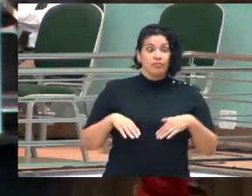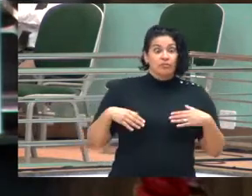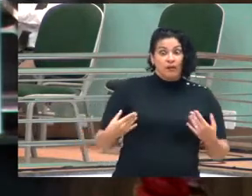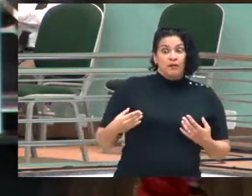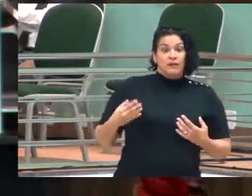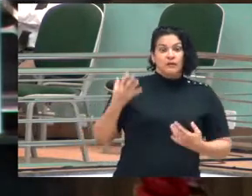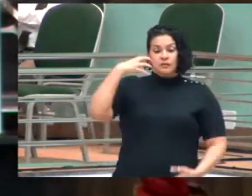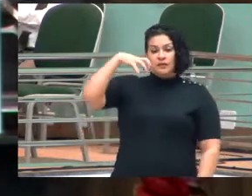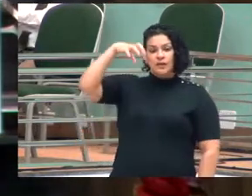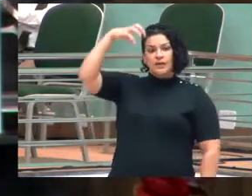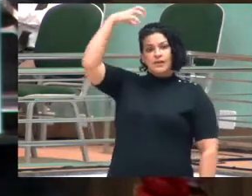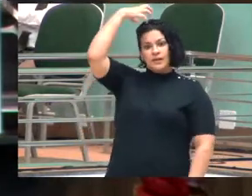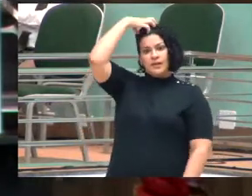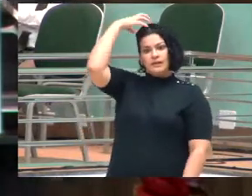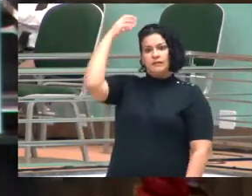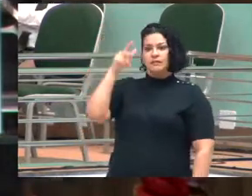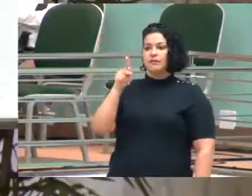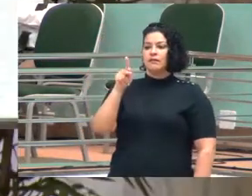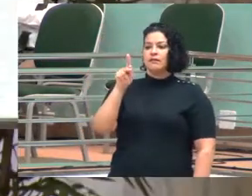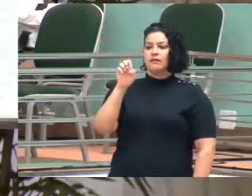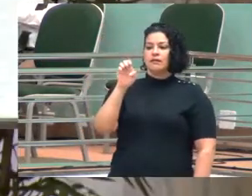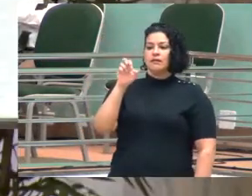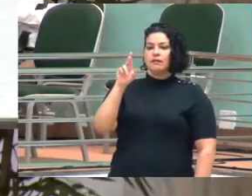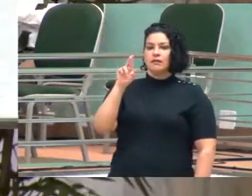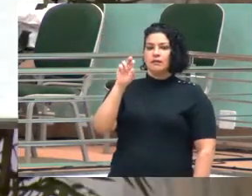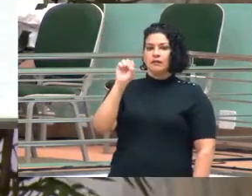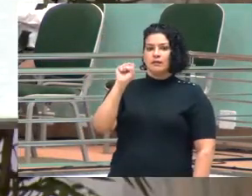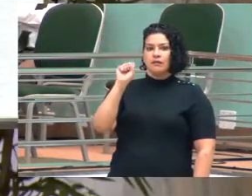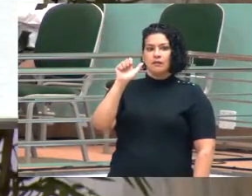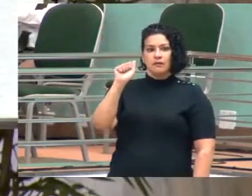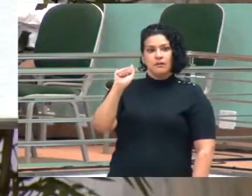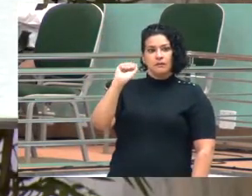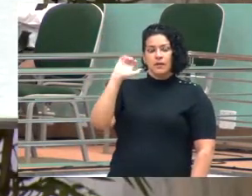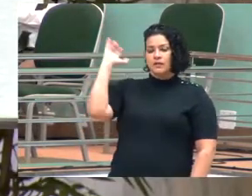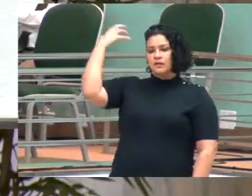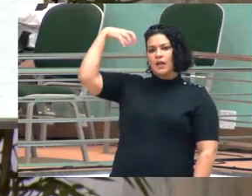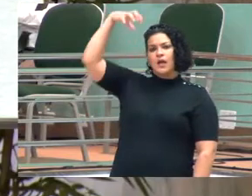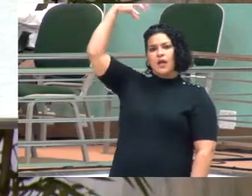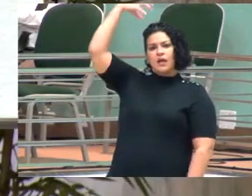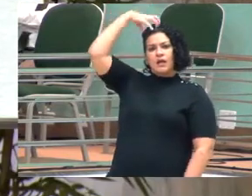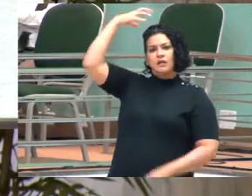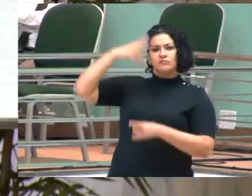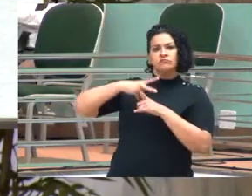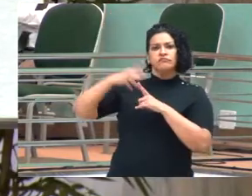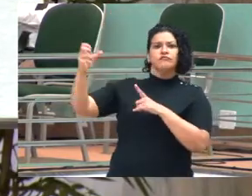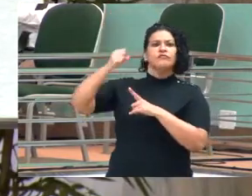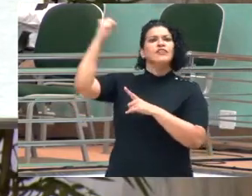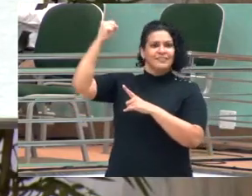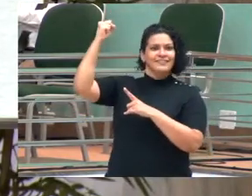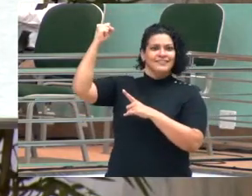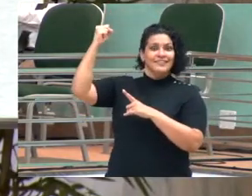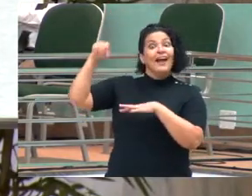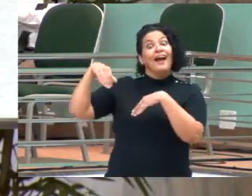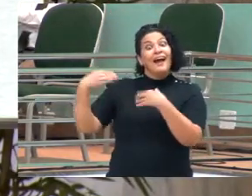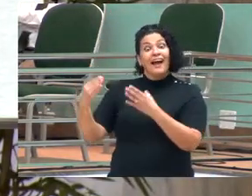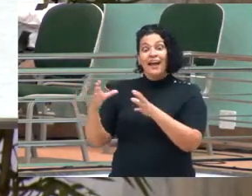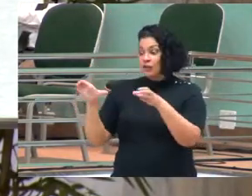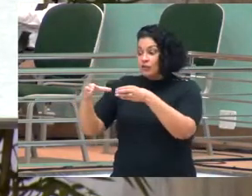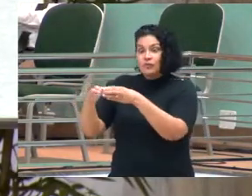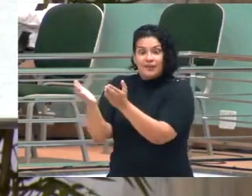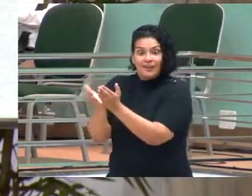Persas, tomou conta de toda aquela região, eles permitiram que voltássemos a Jerusalém. E foi no